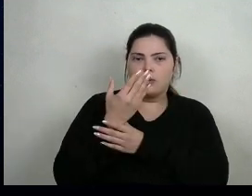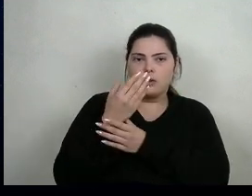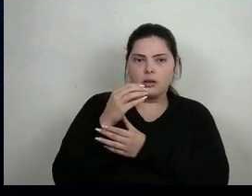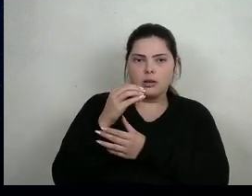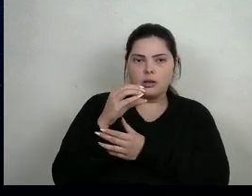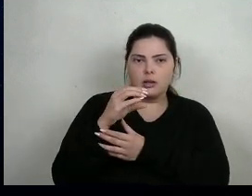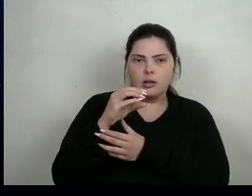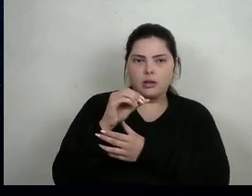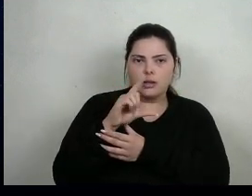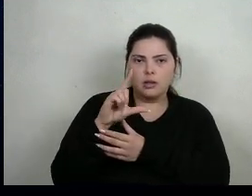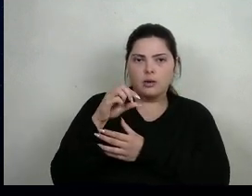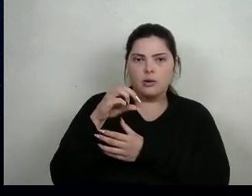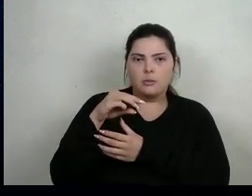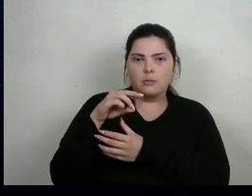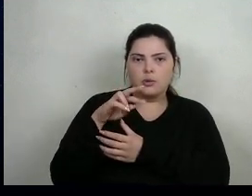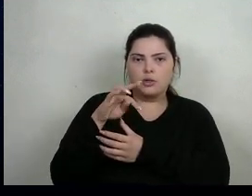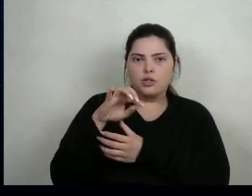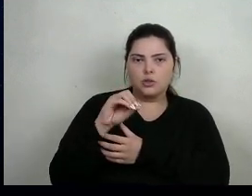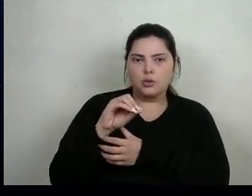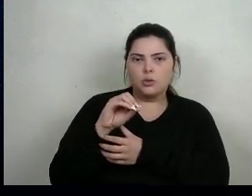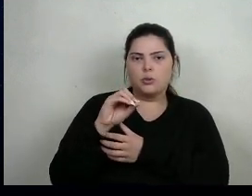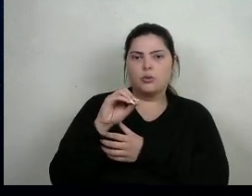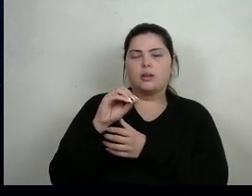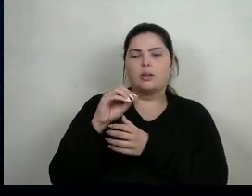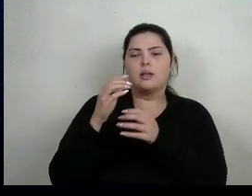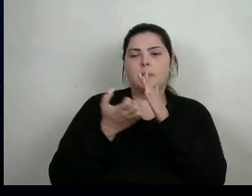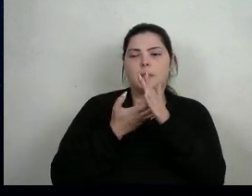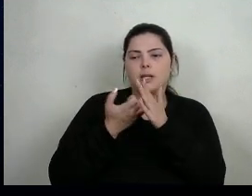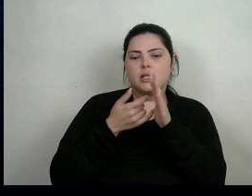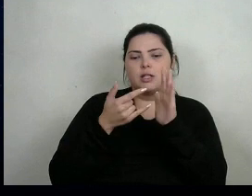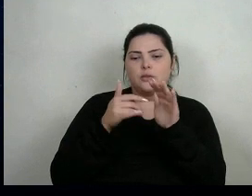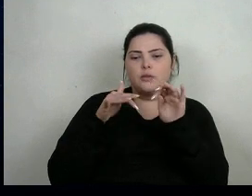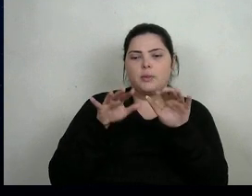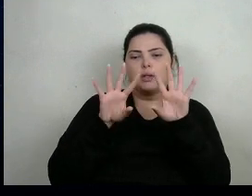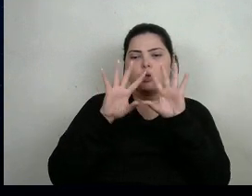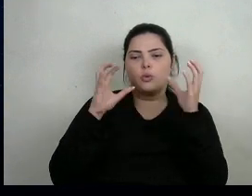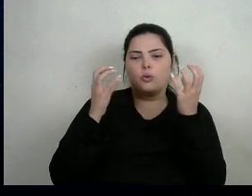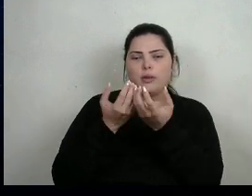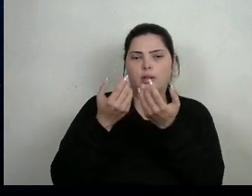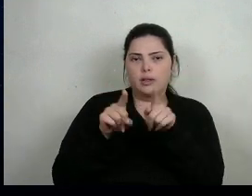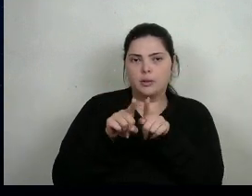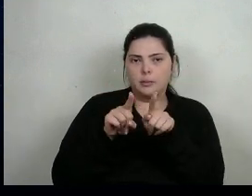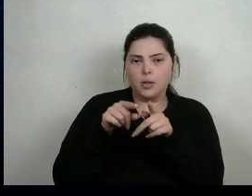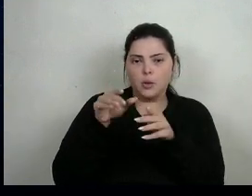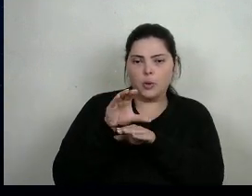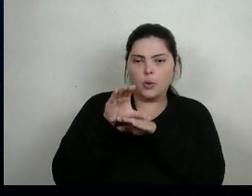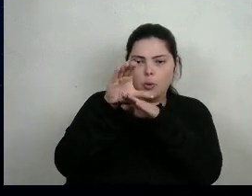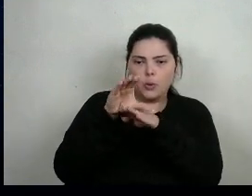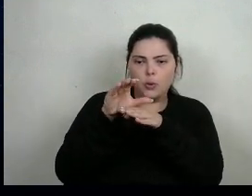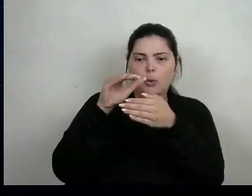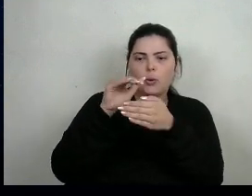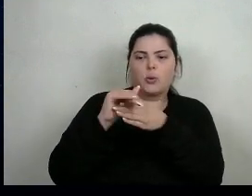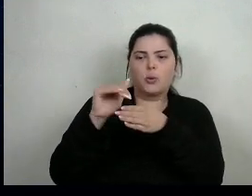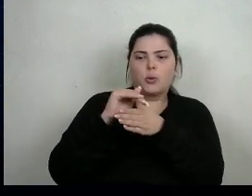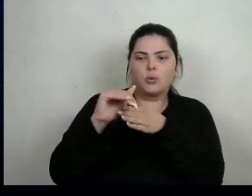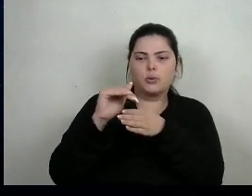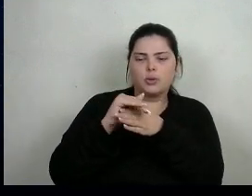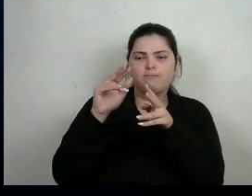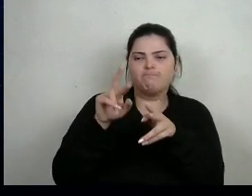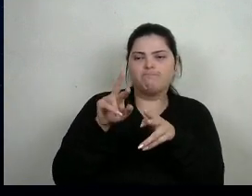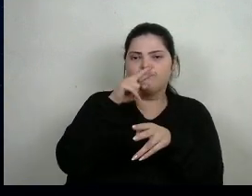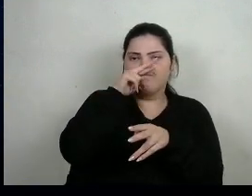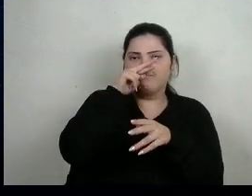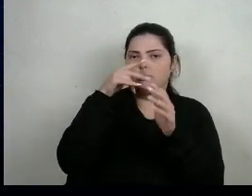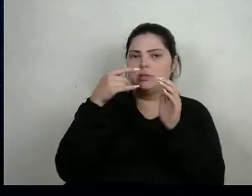empresa especializada em devopes e Cloud a gente é uma consultoria que respira The Voice respira Cloud